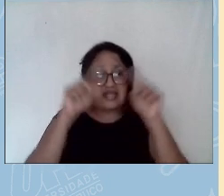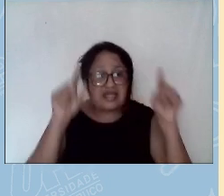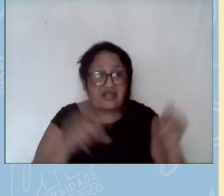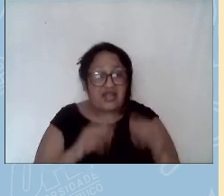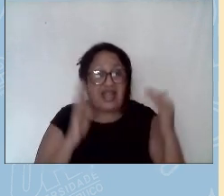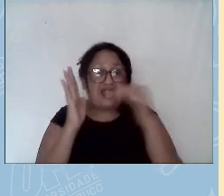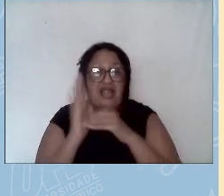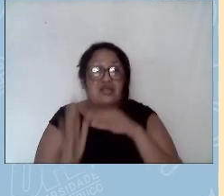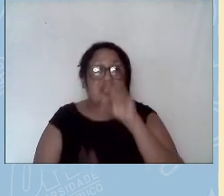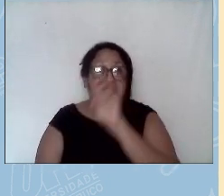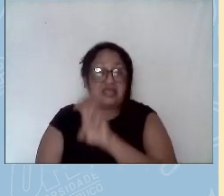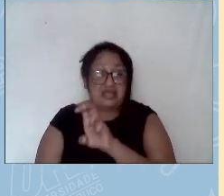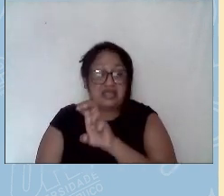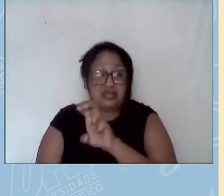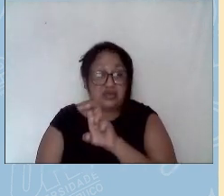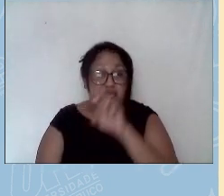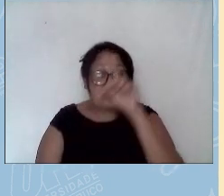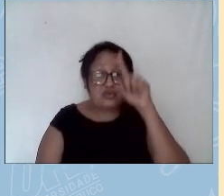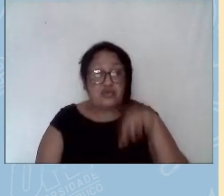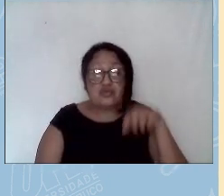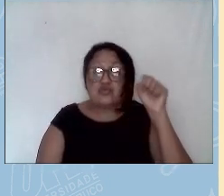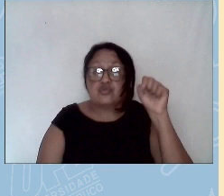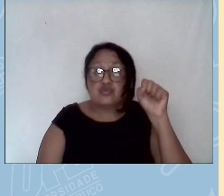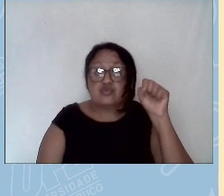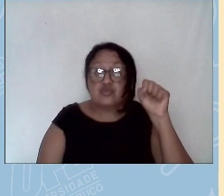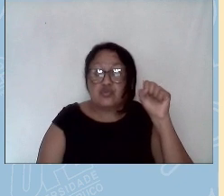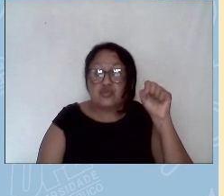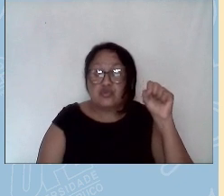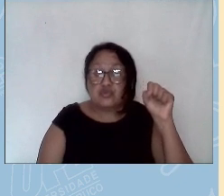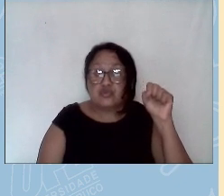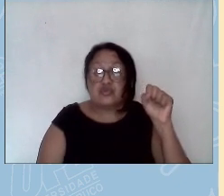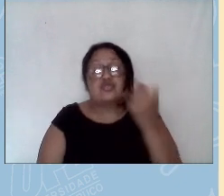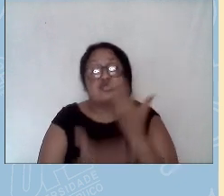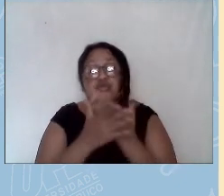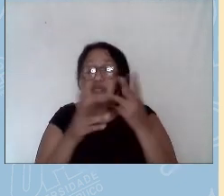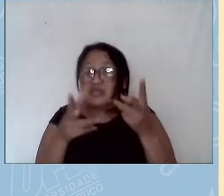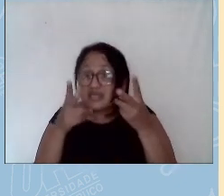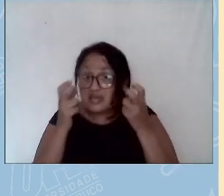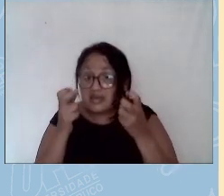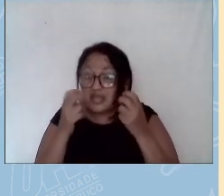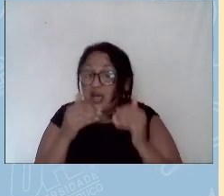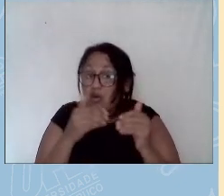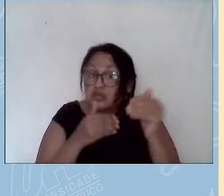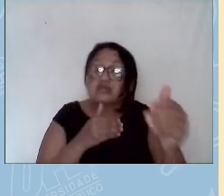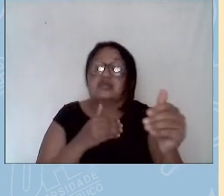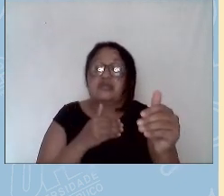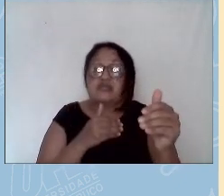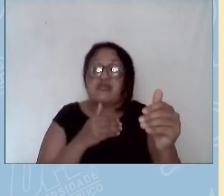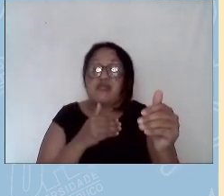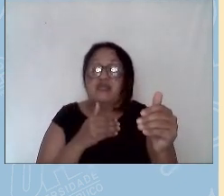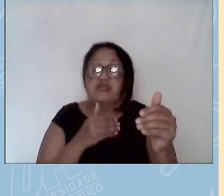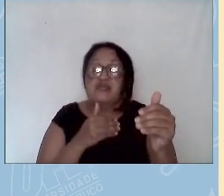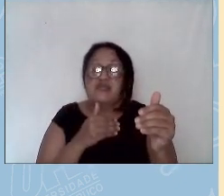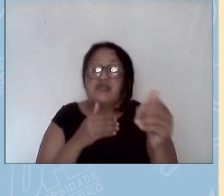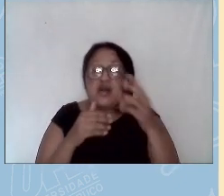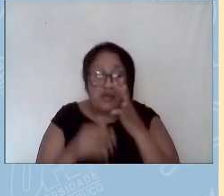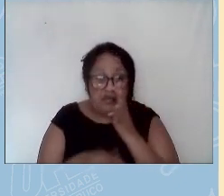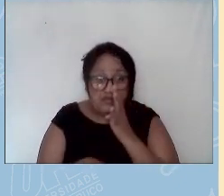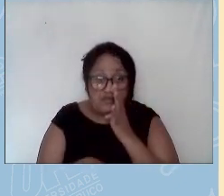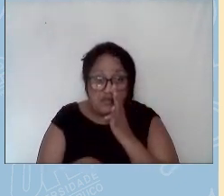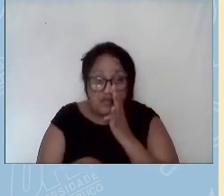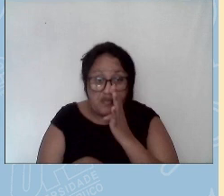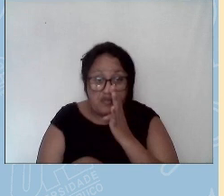5 do 8 o estudante percebendo este padrão iria continuar a observação